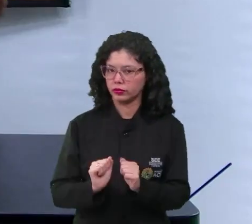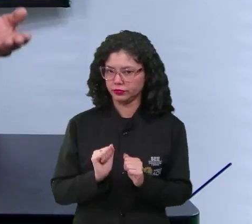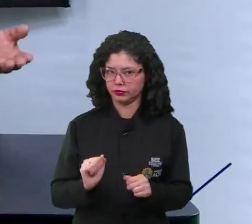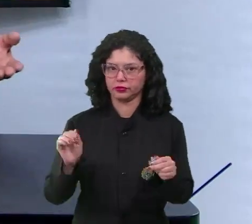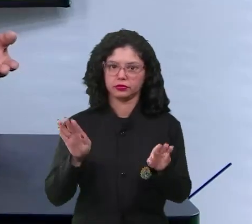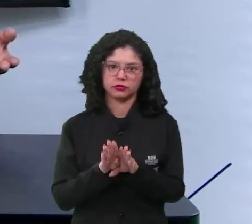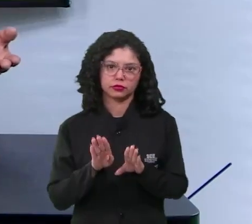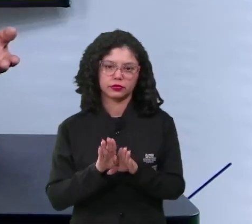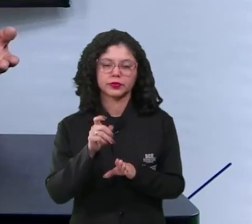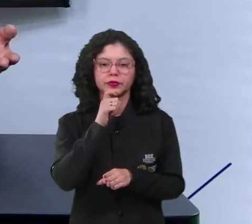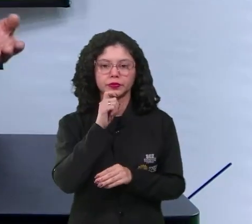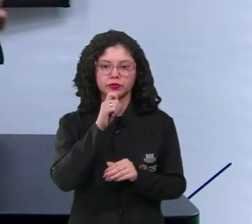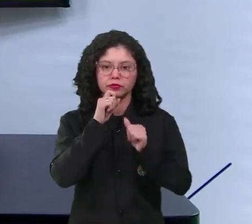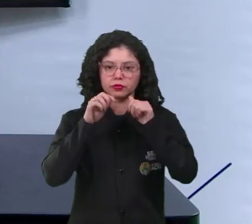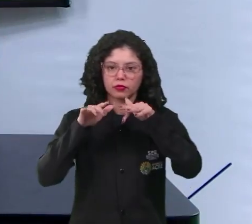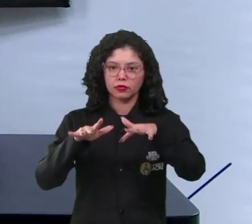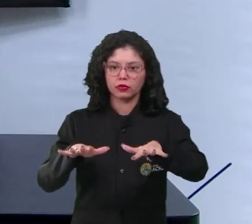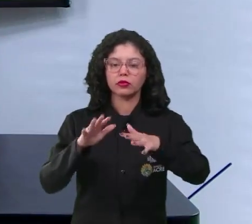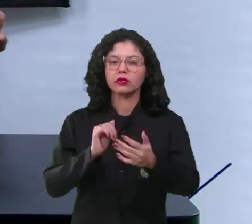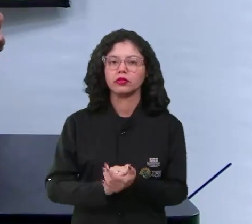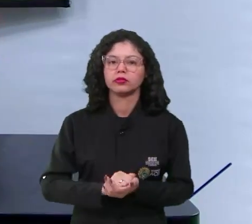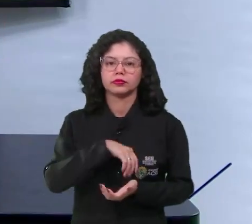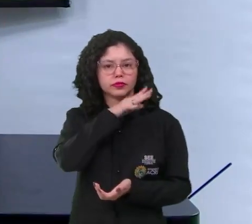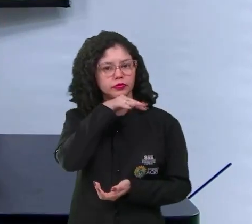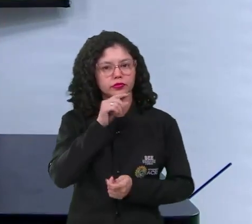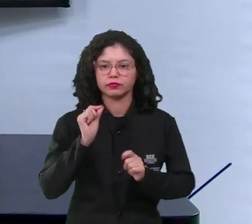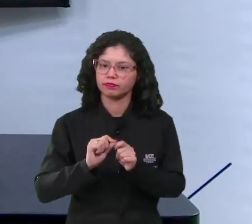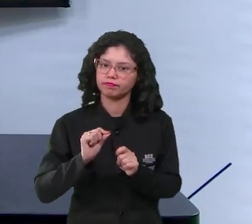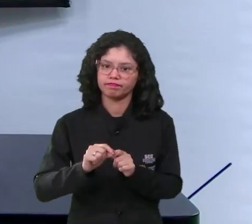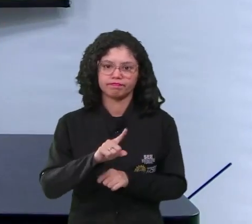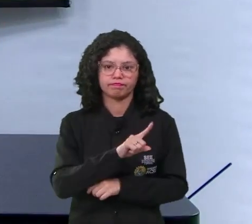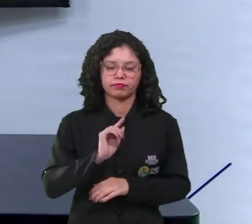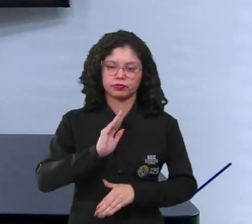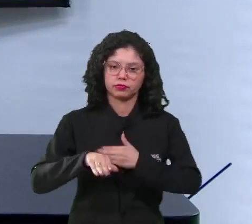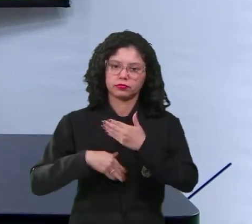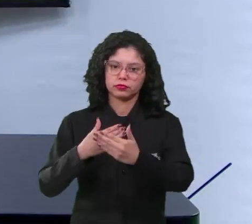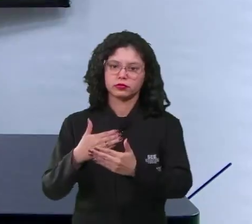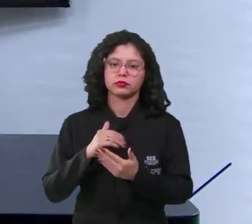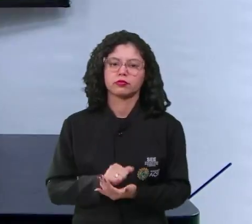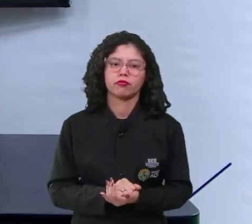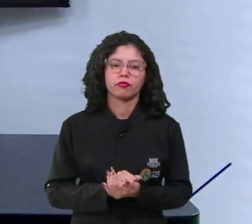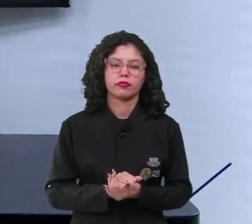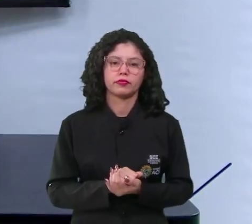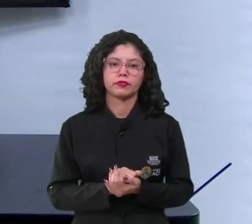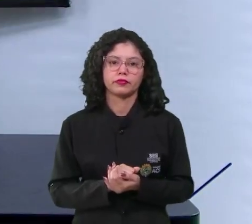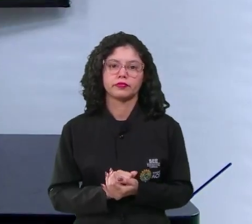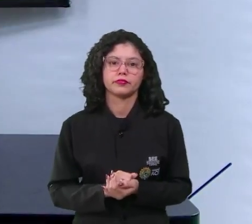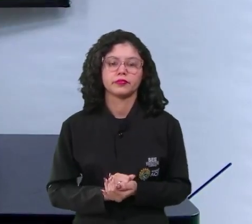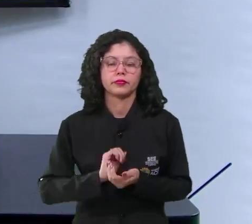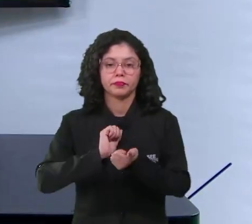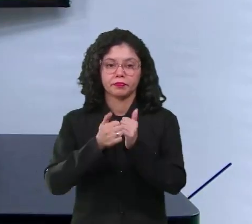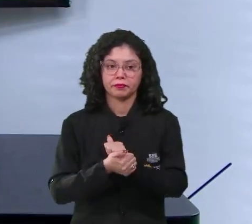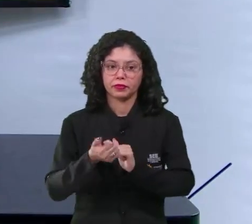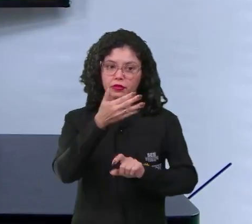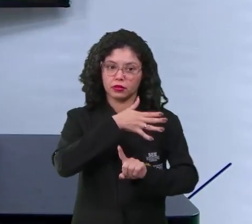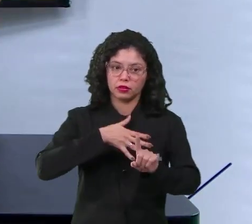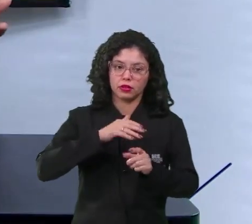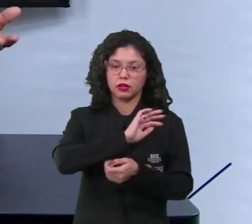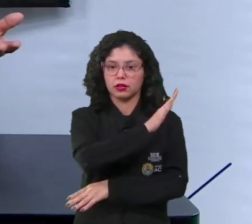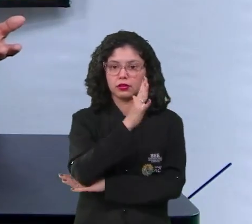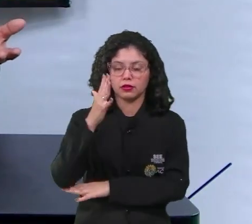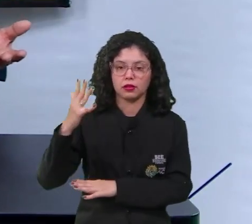o ar-condicionado. Os animais não sabem fazer esse procedimento. Então, a gente adapta a